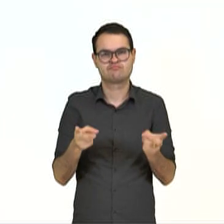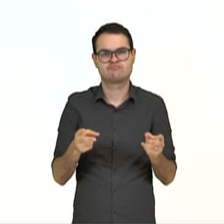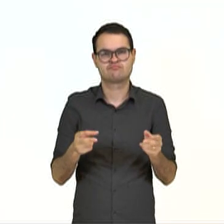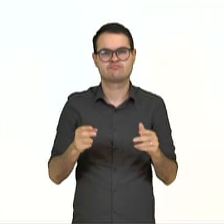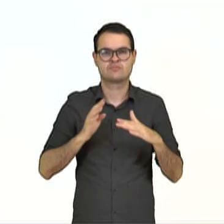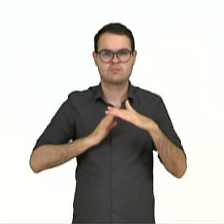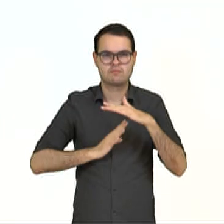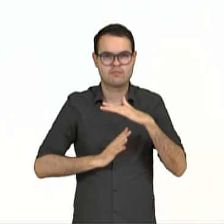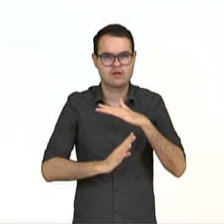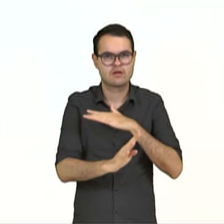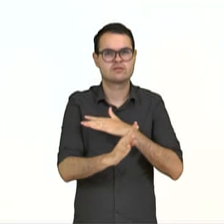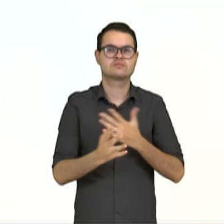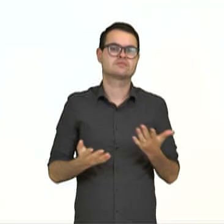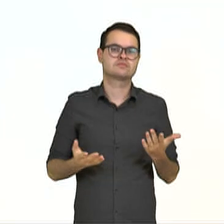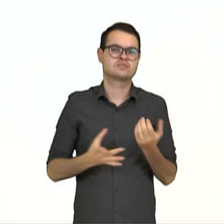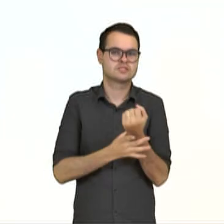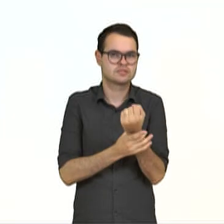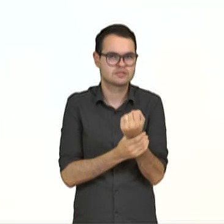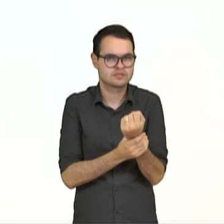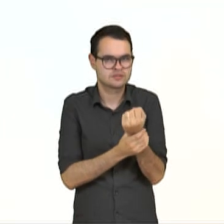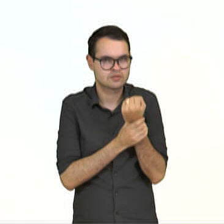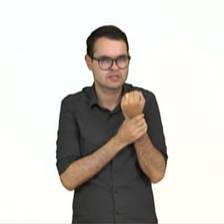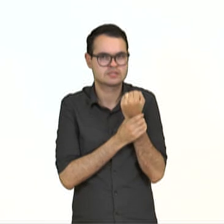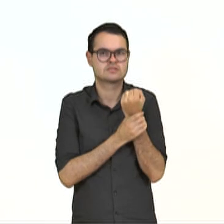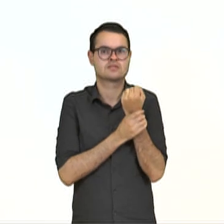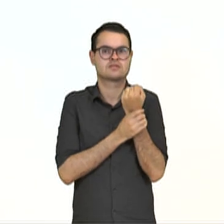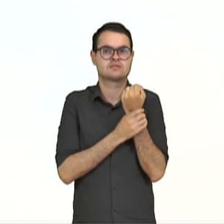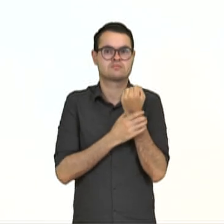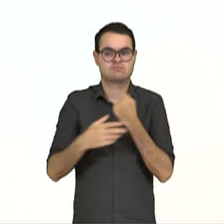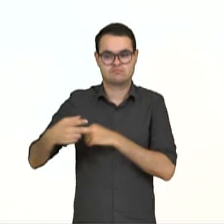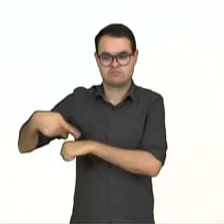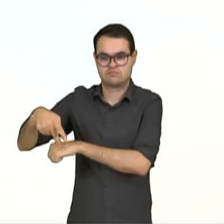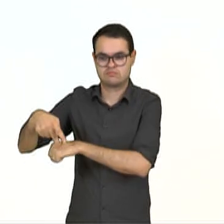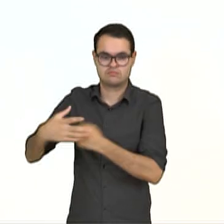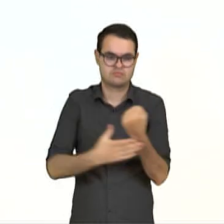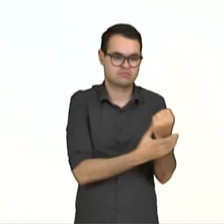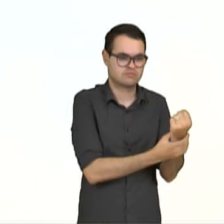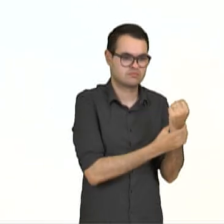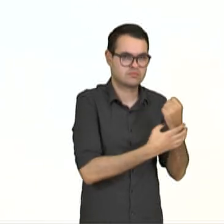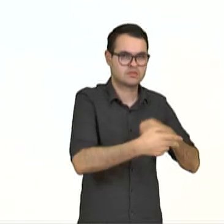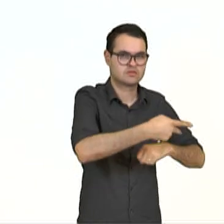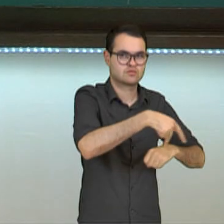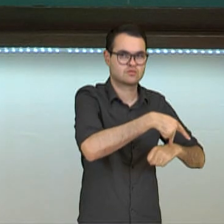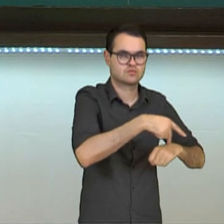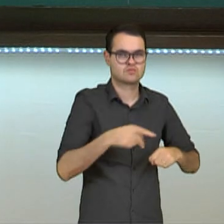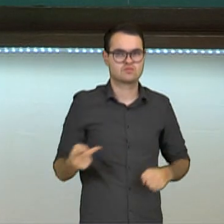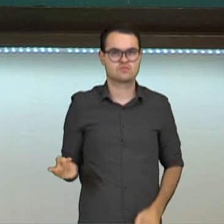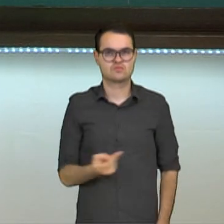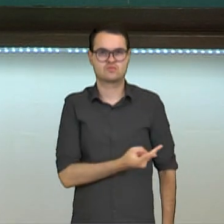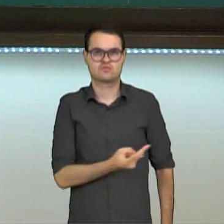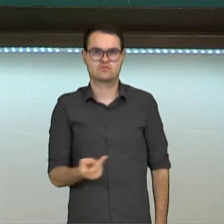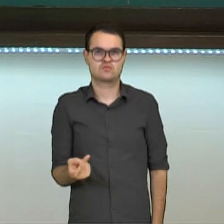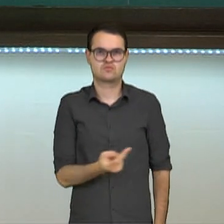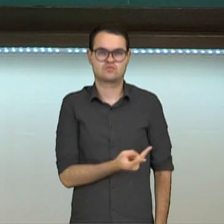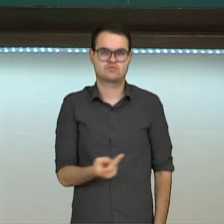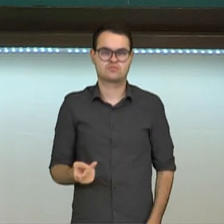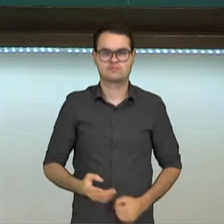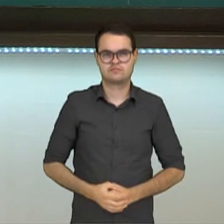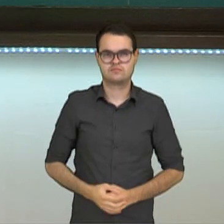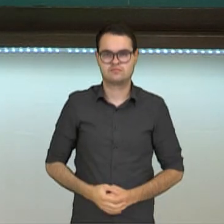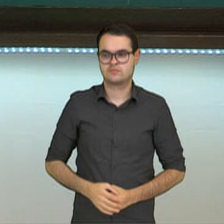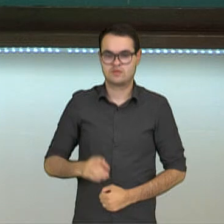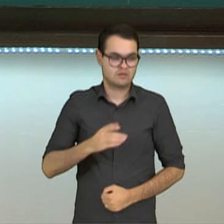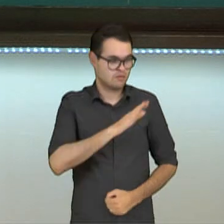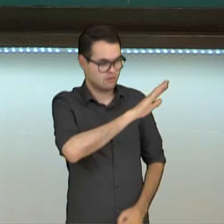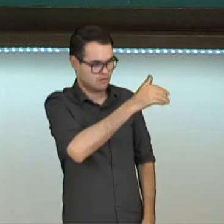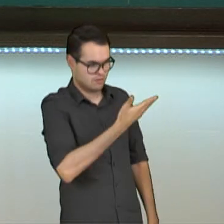imigração e segurança nacional ali entre eles. Então, os países, eles se reúnem, dois países e falam assim, ó,